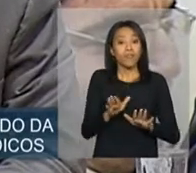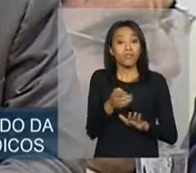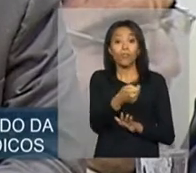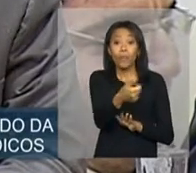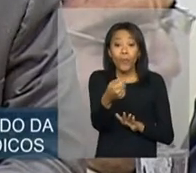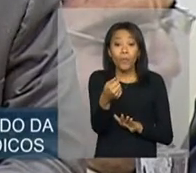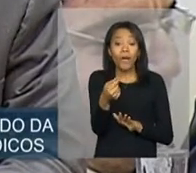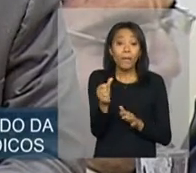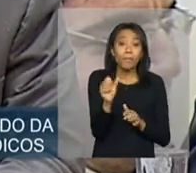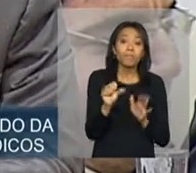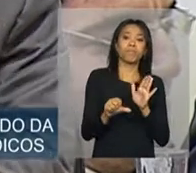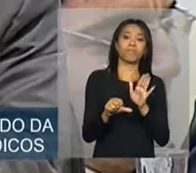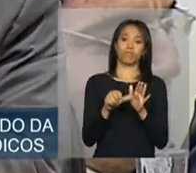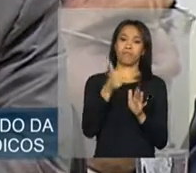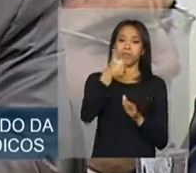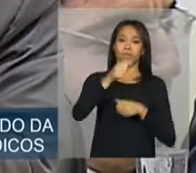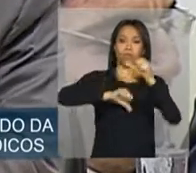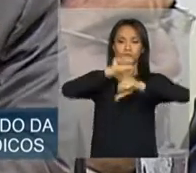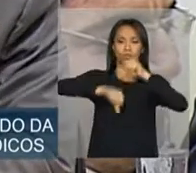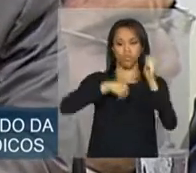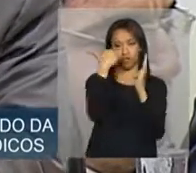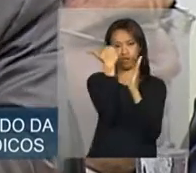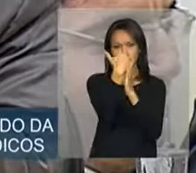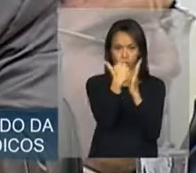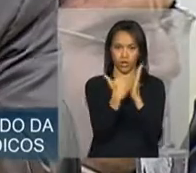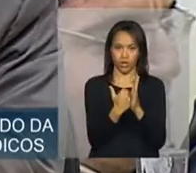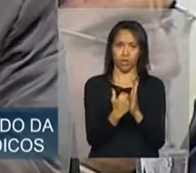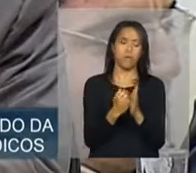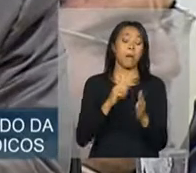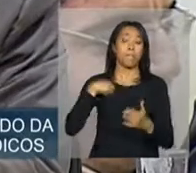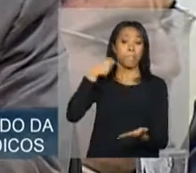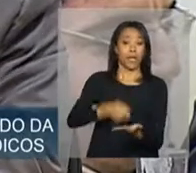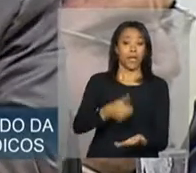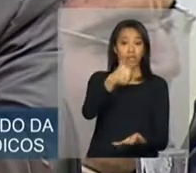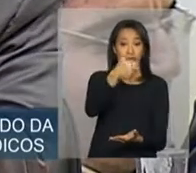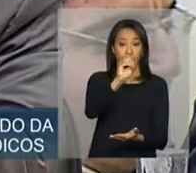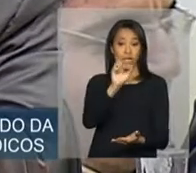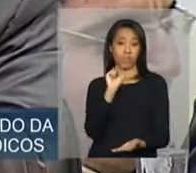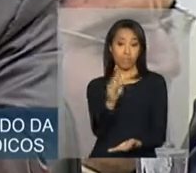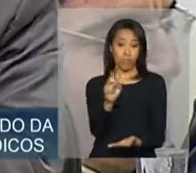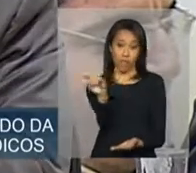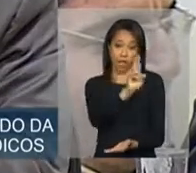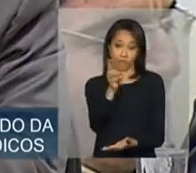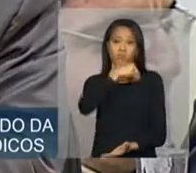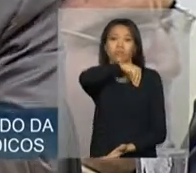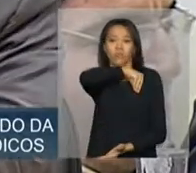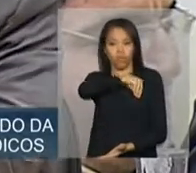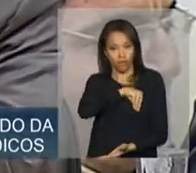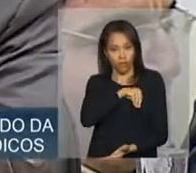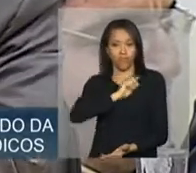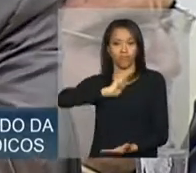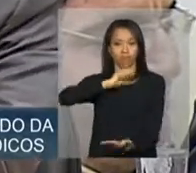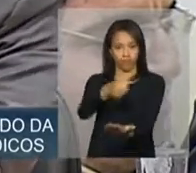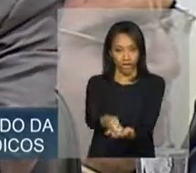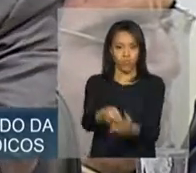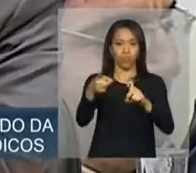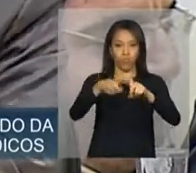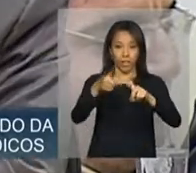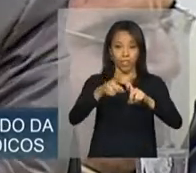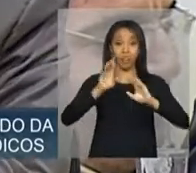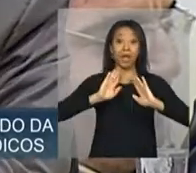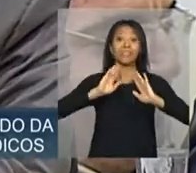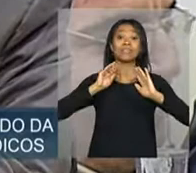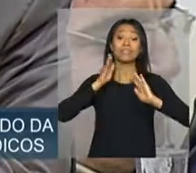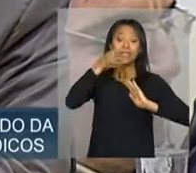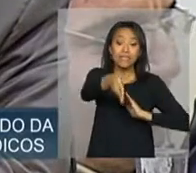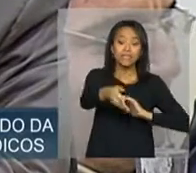só a primeira mudança que esse problema atrás nós estamos trazendo médicos pagando r$ 10000 mensais líquidos para trabalhar na atenção